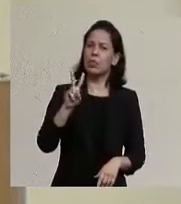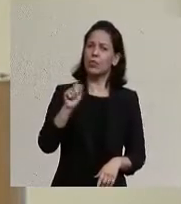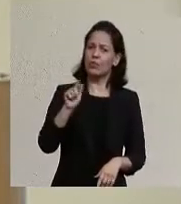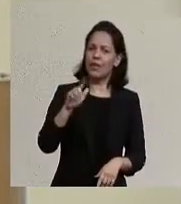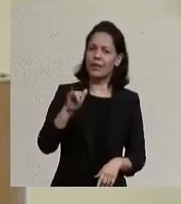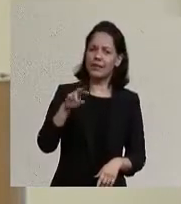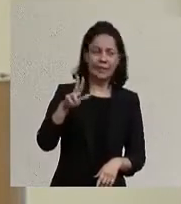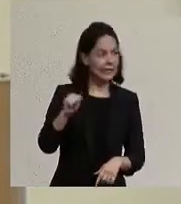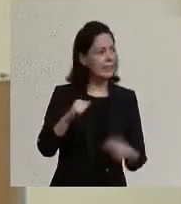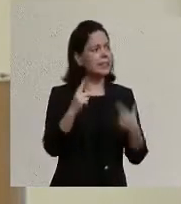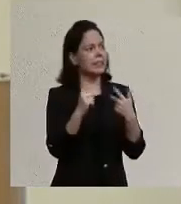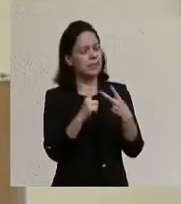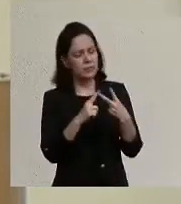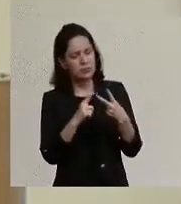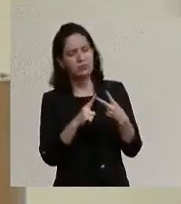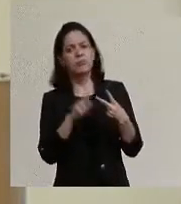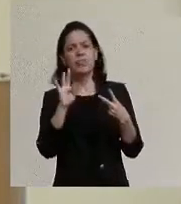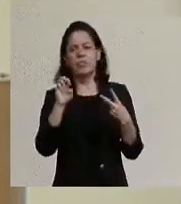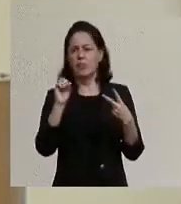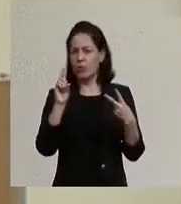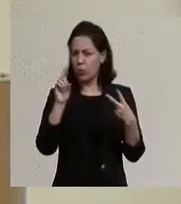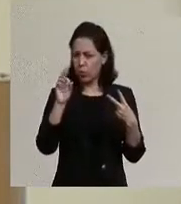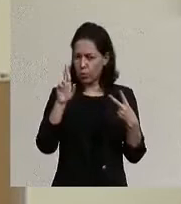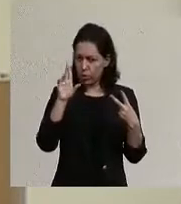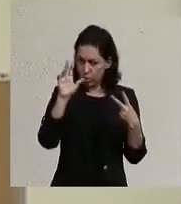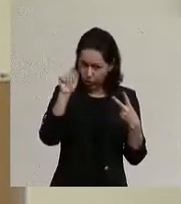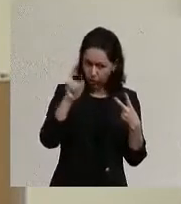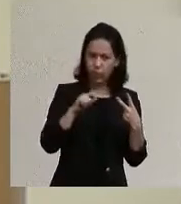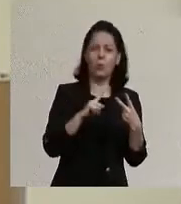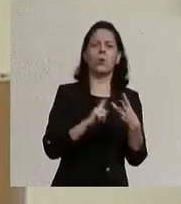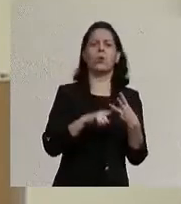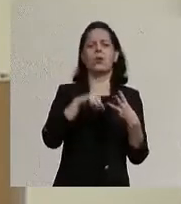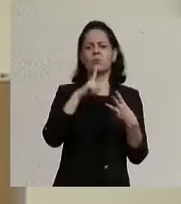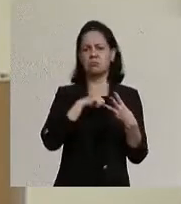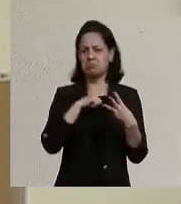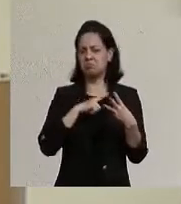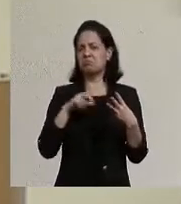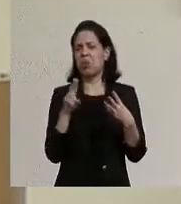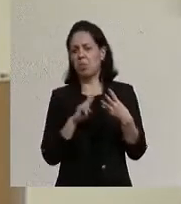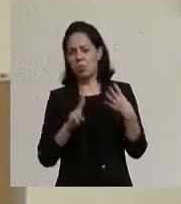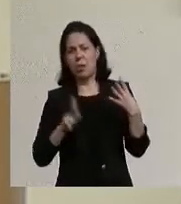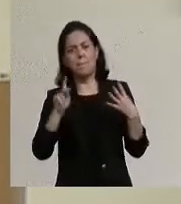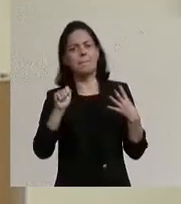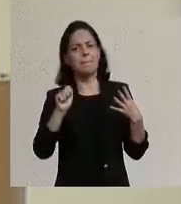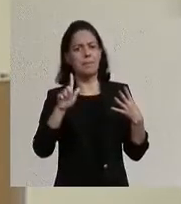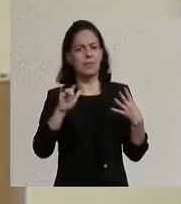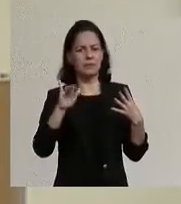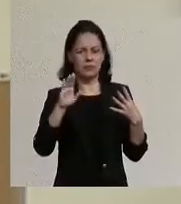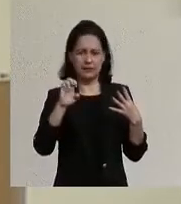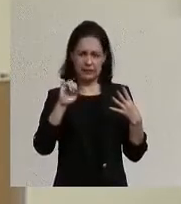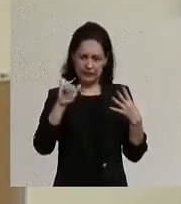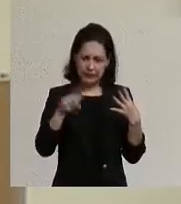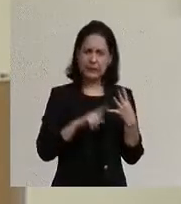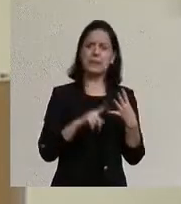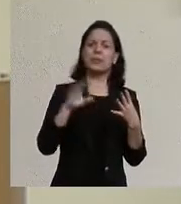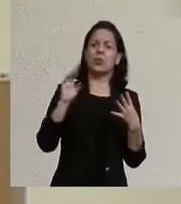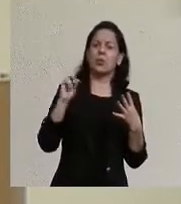Paulista Teodoro Sampaio Mirante de Paranapanema Paulicéia Conchas